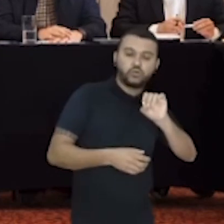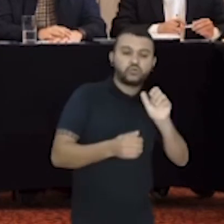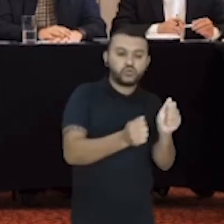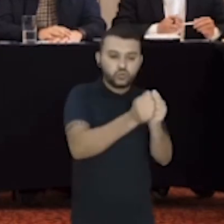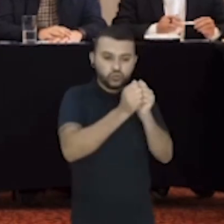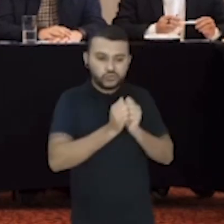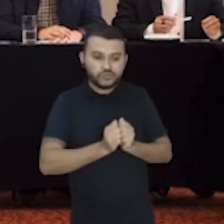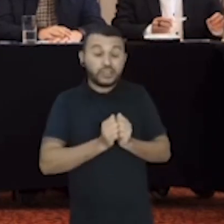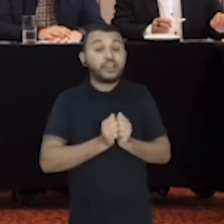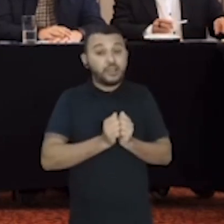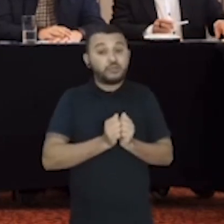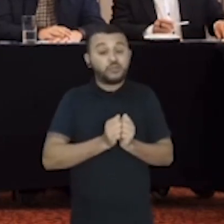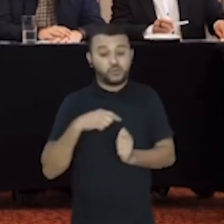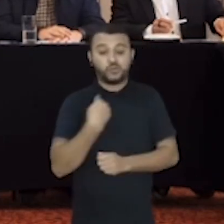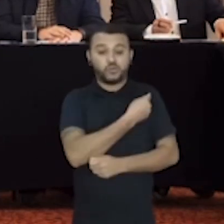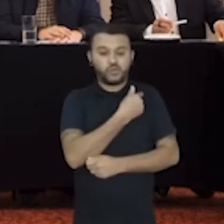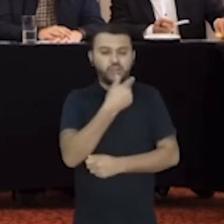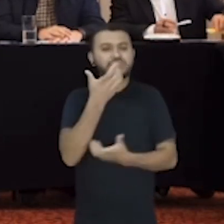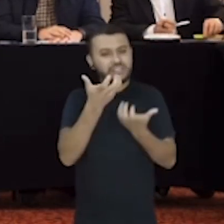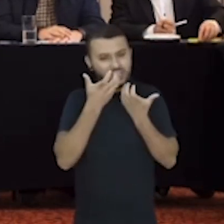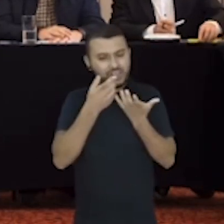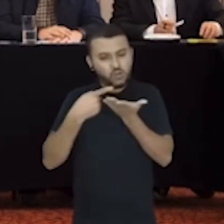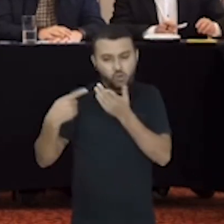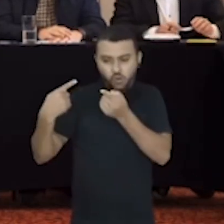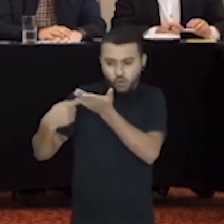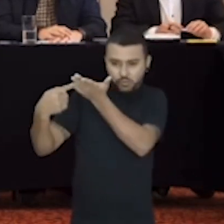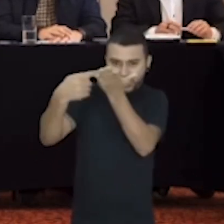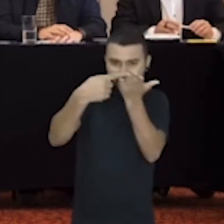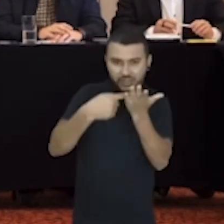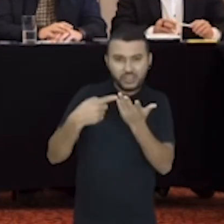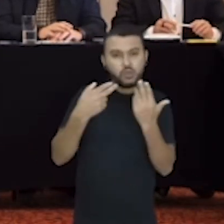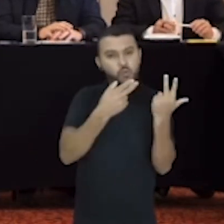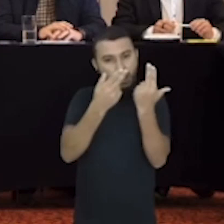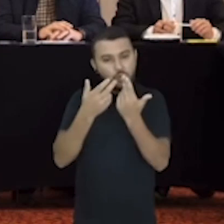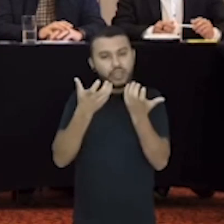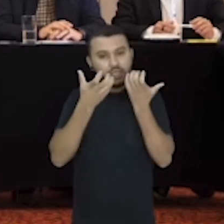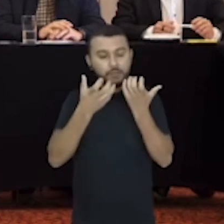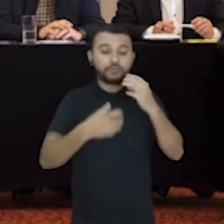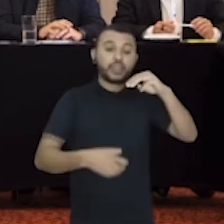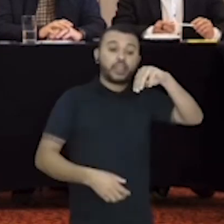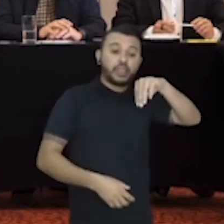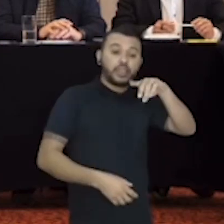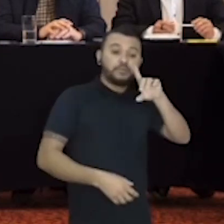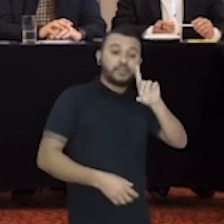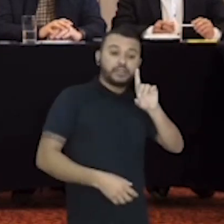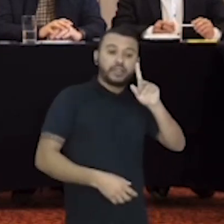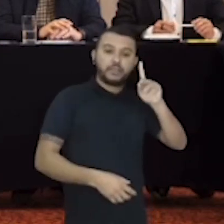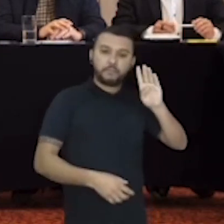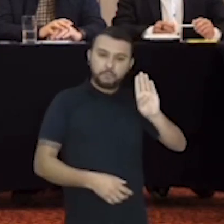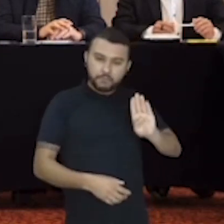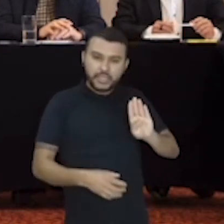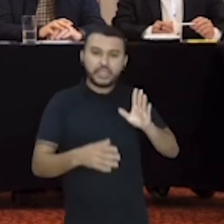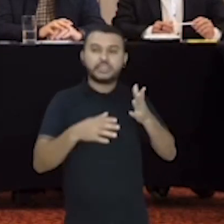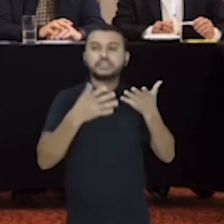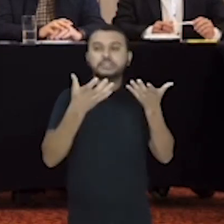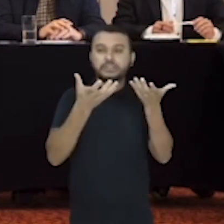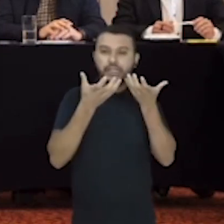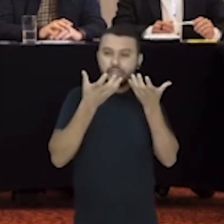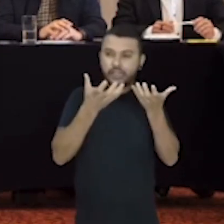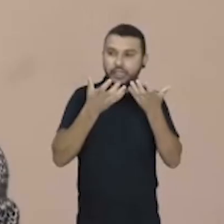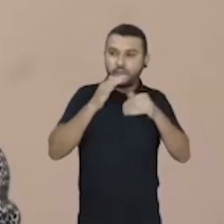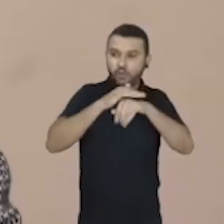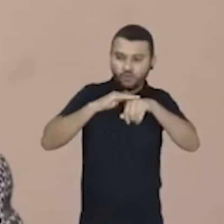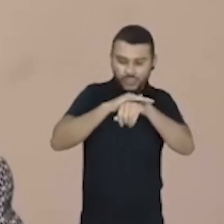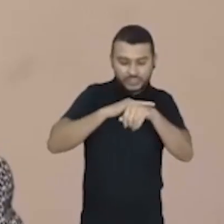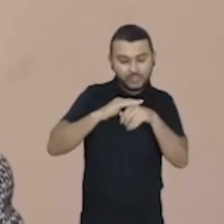unânime em relação a isso eh já conversamos também com MDB dissemos que queremos sentar para conversar estamos marcando o horário para isso